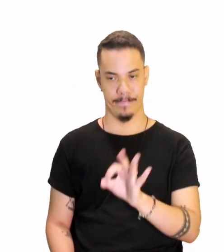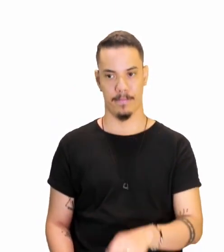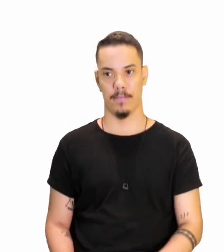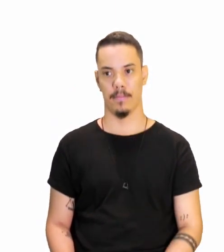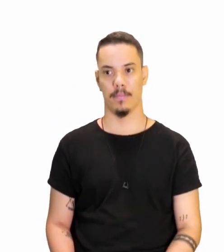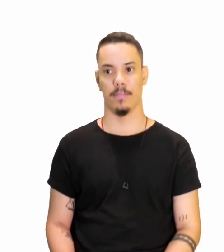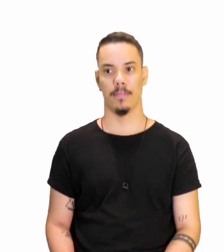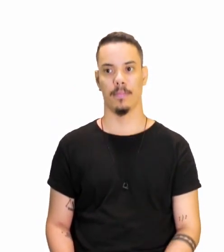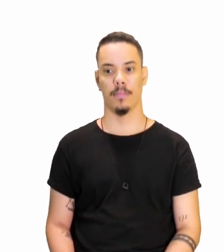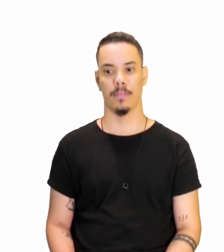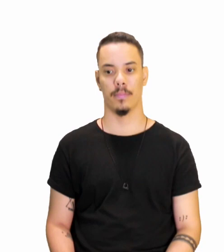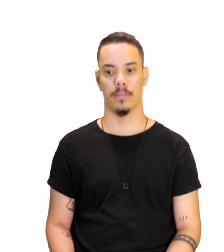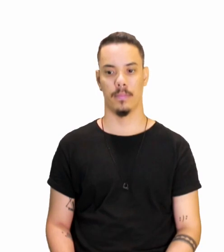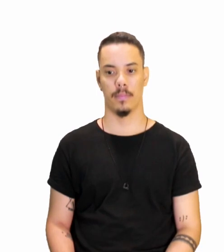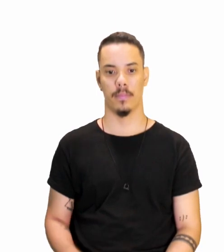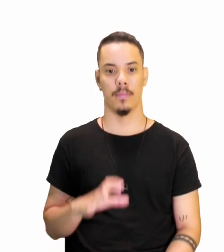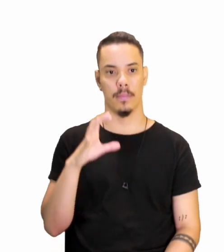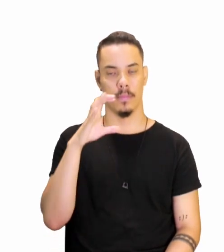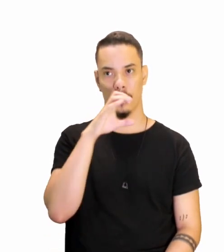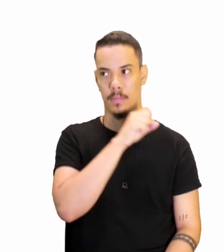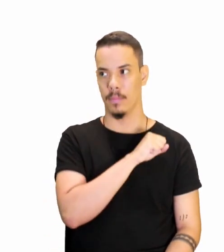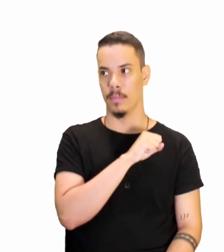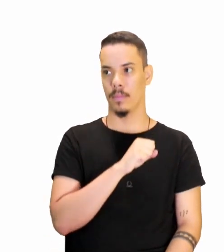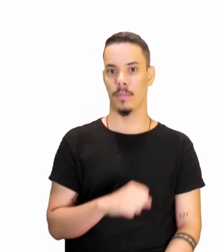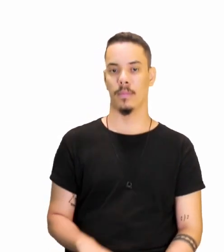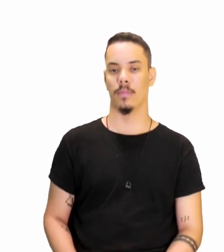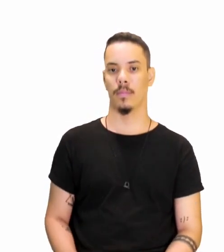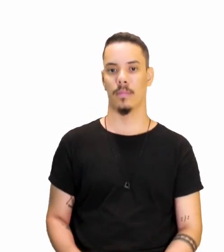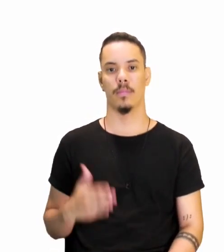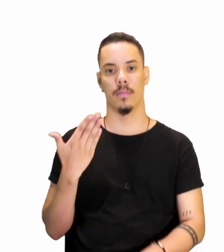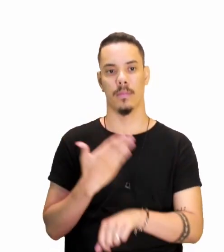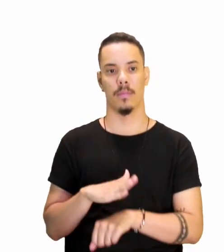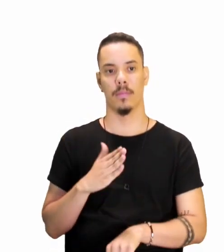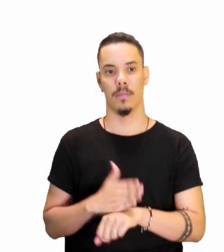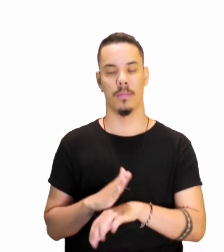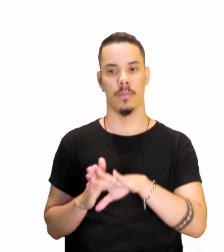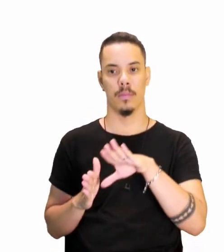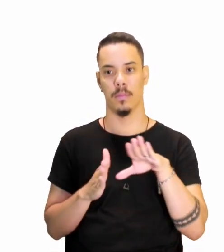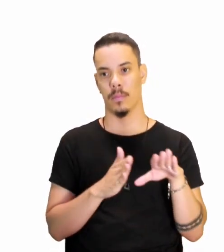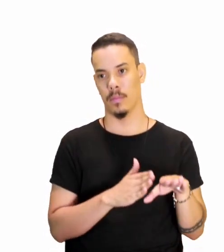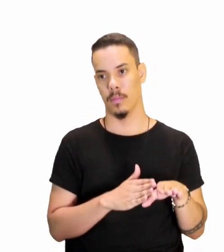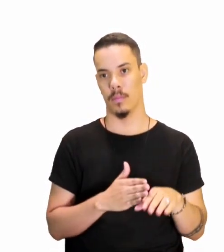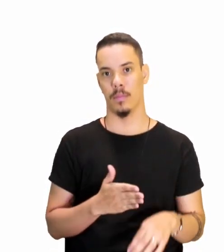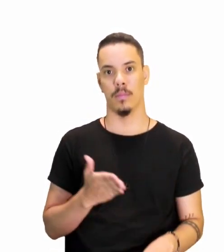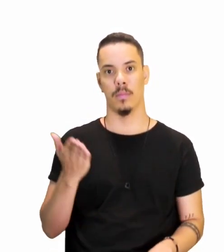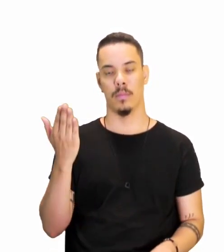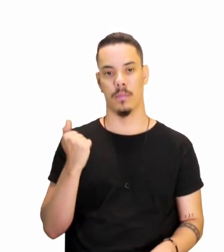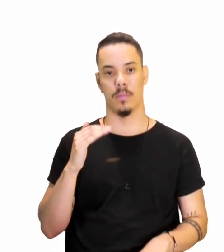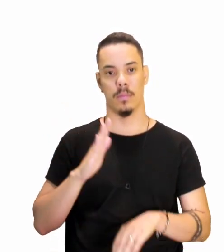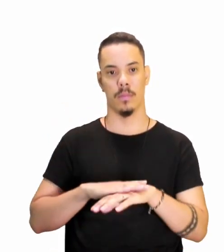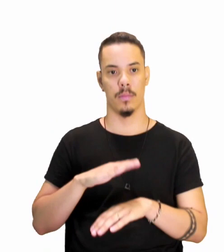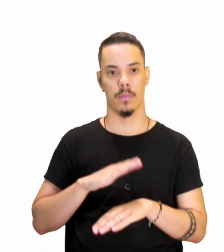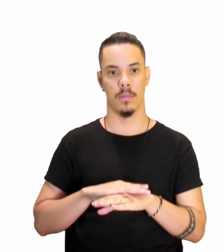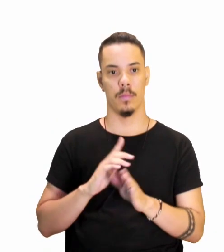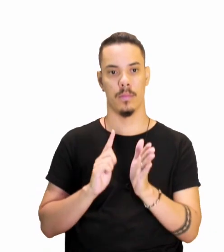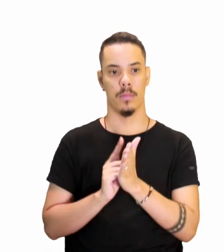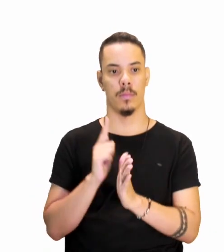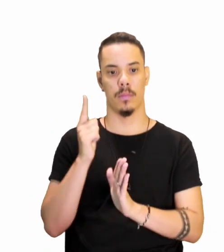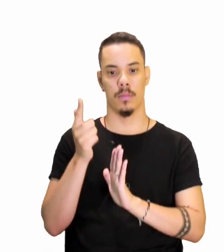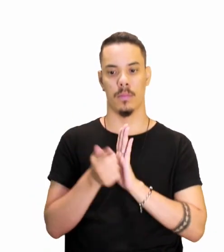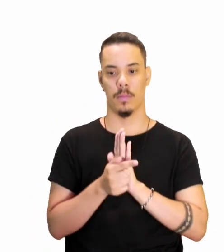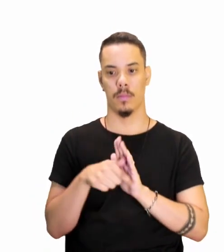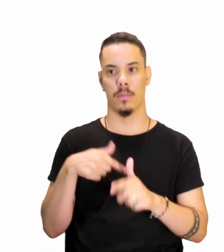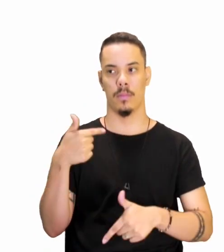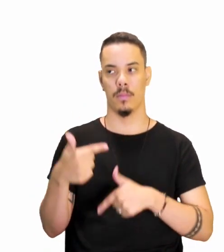vamos direto. Saindo aqui dessa questão do vamos praticar, vamos agora para o vamos produzir, porque agora é a hora do